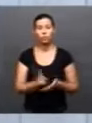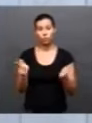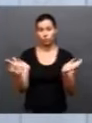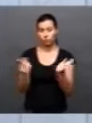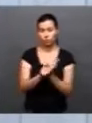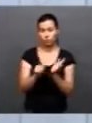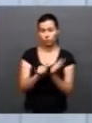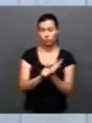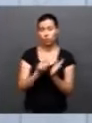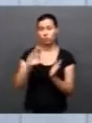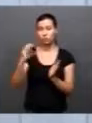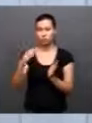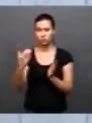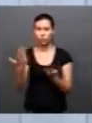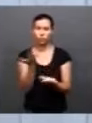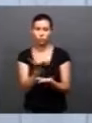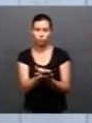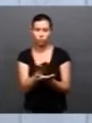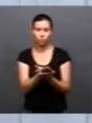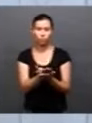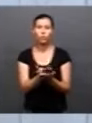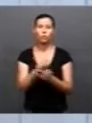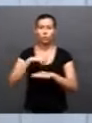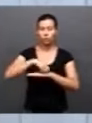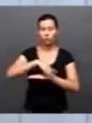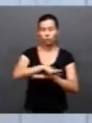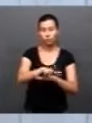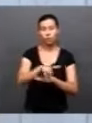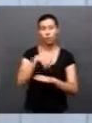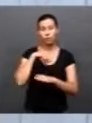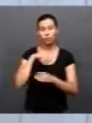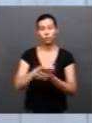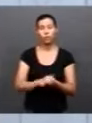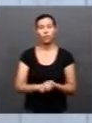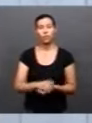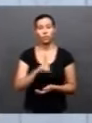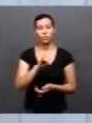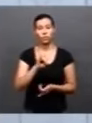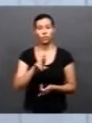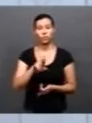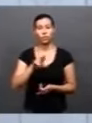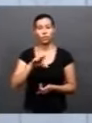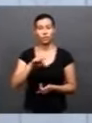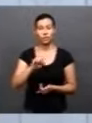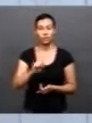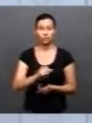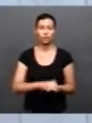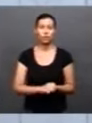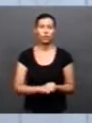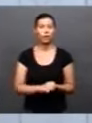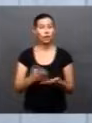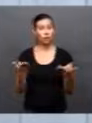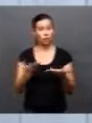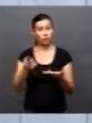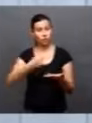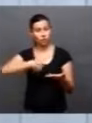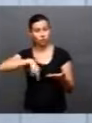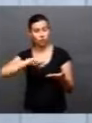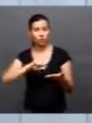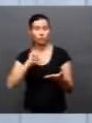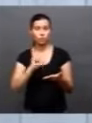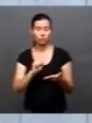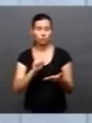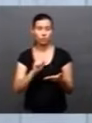científico, divulgação científica já exista há mais tempo, aqui na Diretoria de Comunicação, agora nós estamos criando a